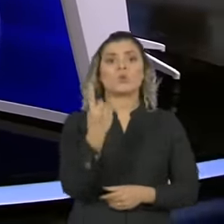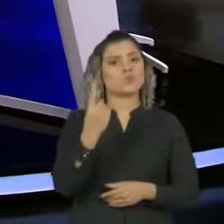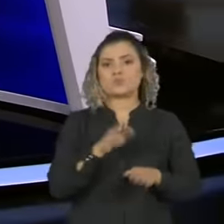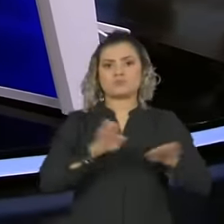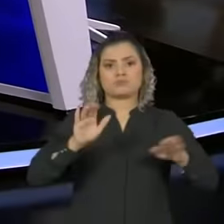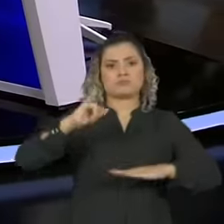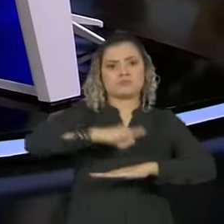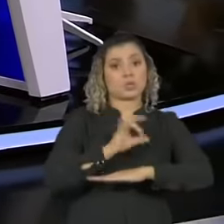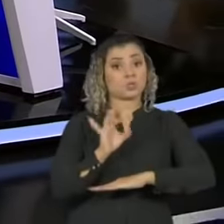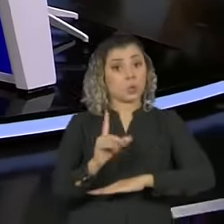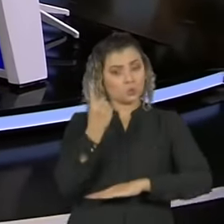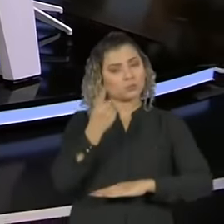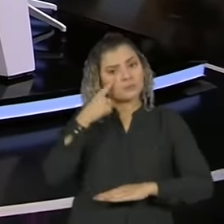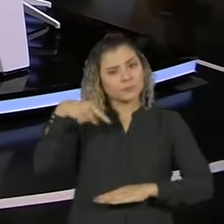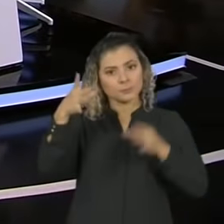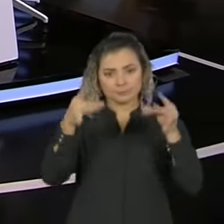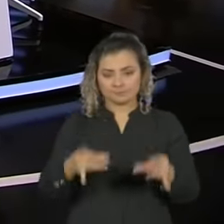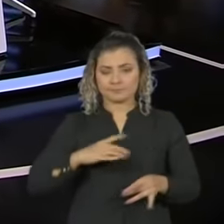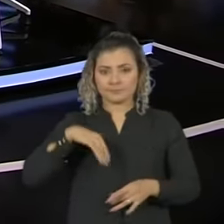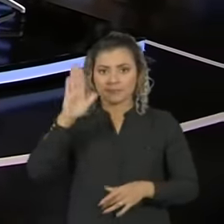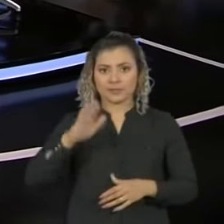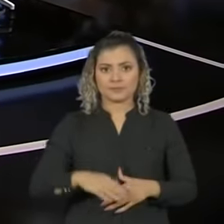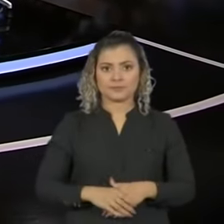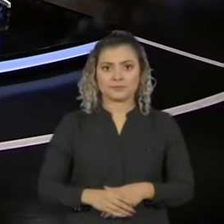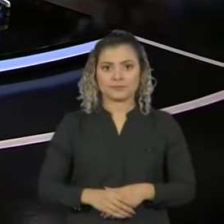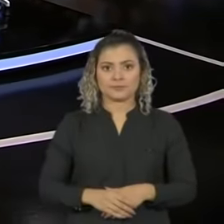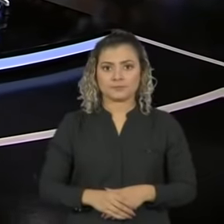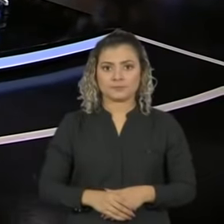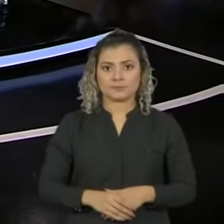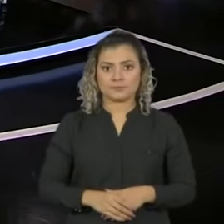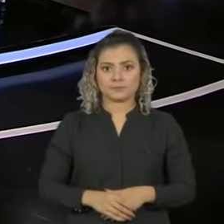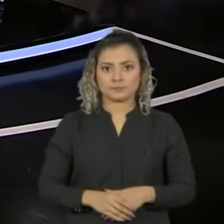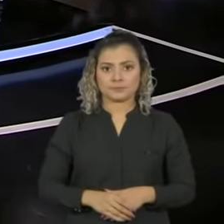terminal. Aguarde que nós voltamos já já.